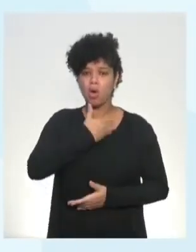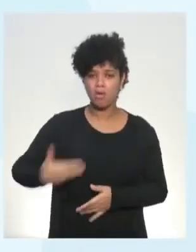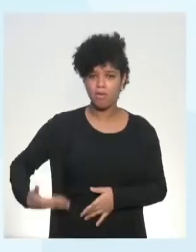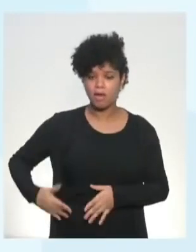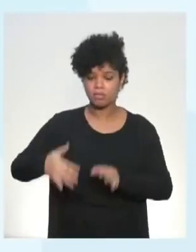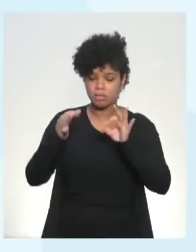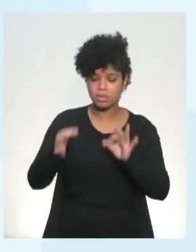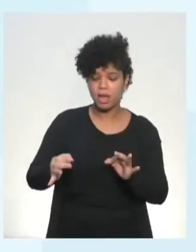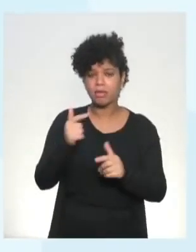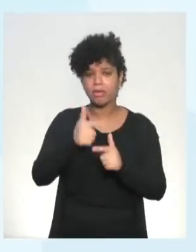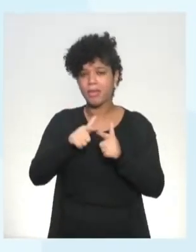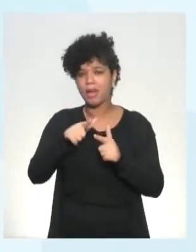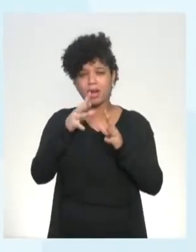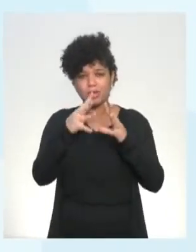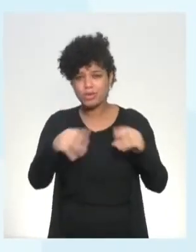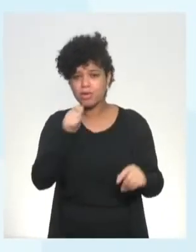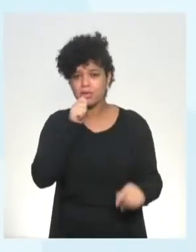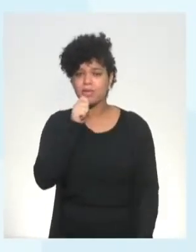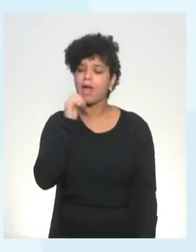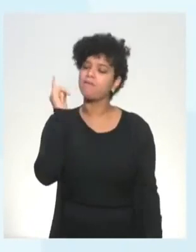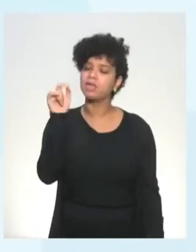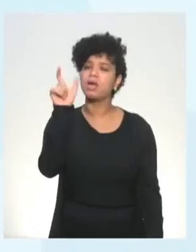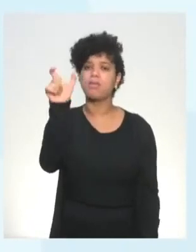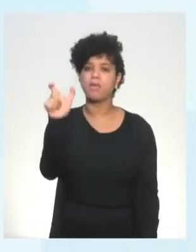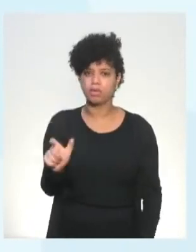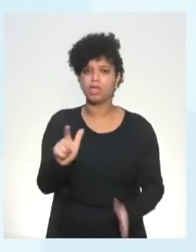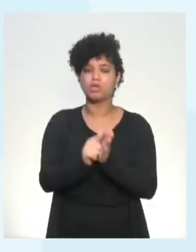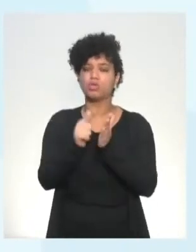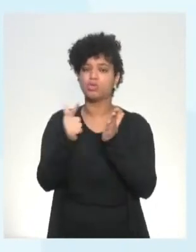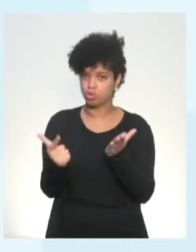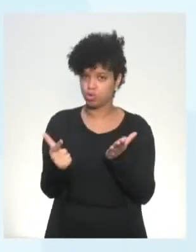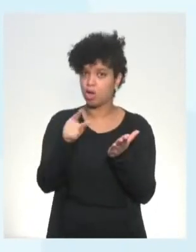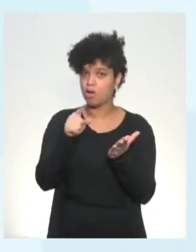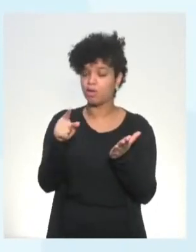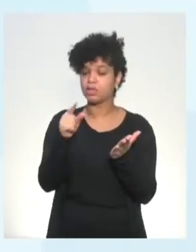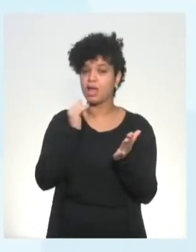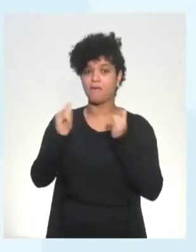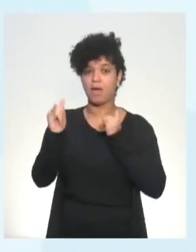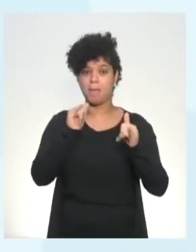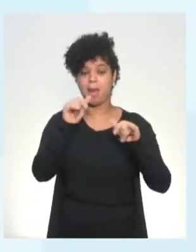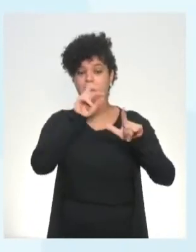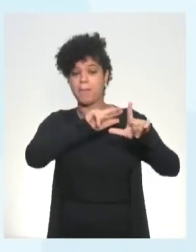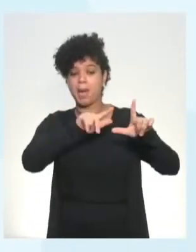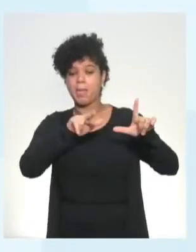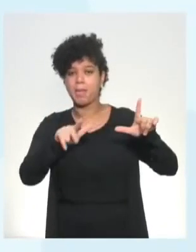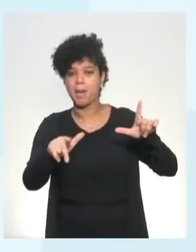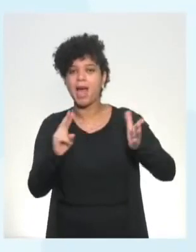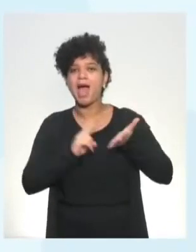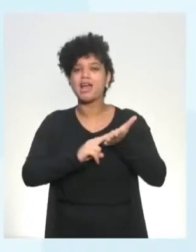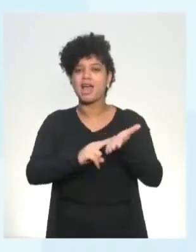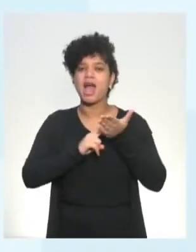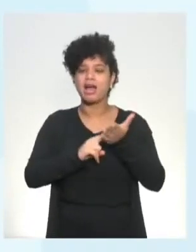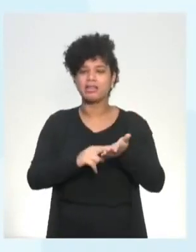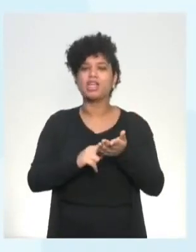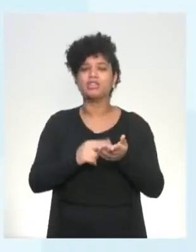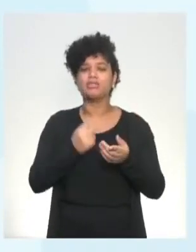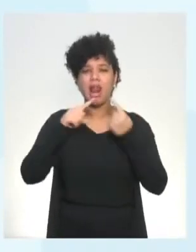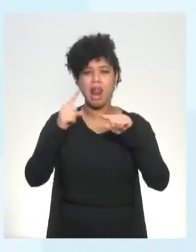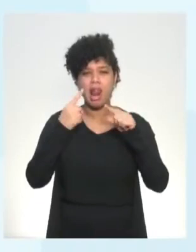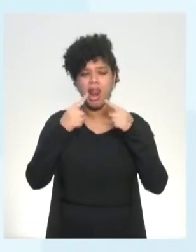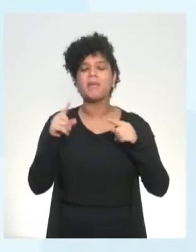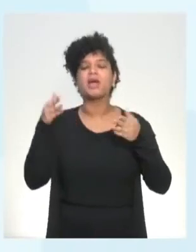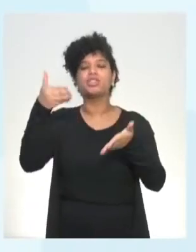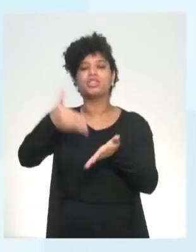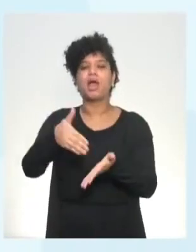essa situação? Editores, esperamos que, com a força de vocês na mídia, essa carta de protesto chegue aos órgãos